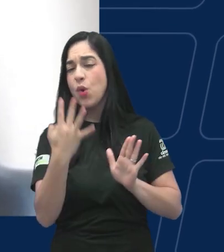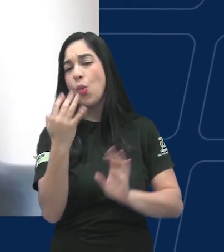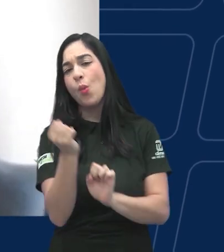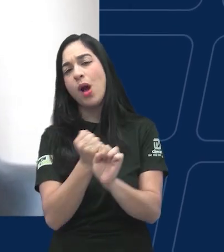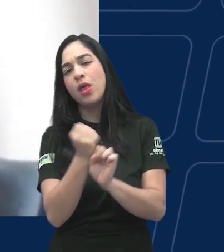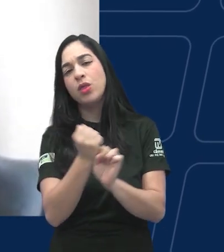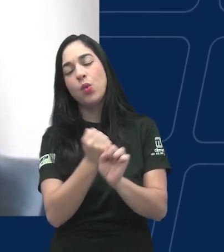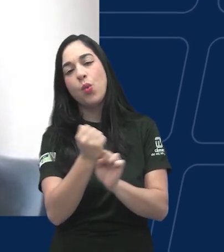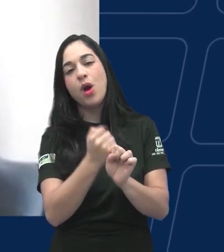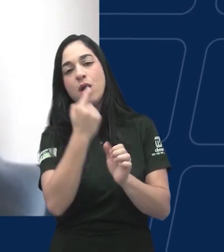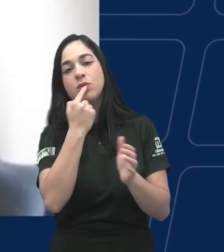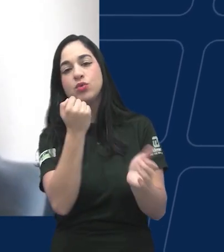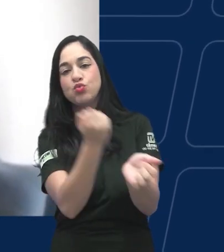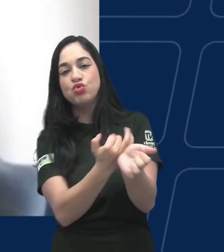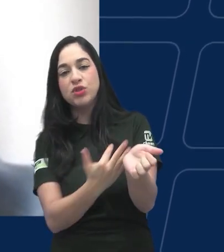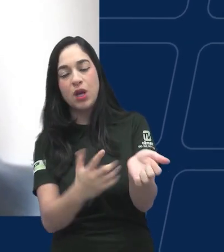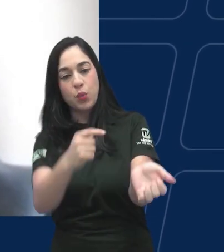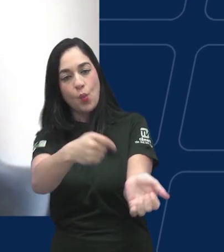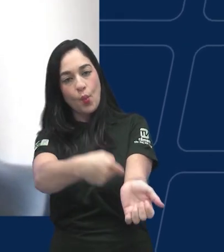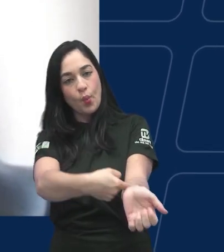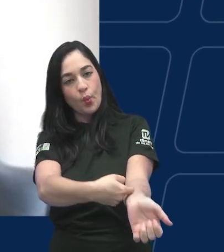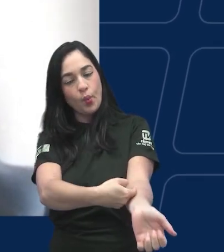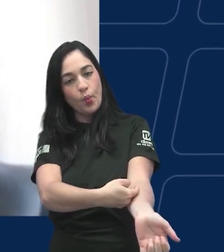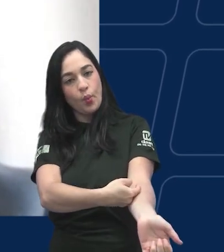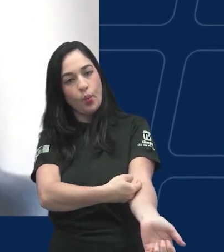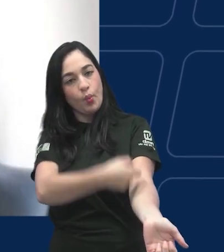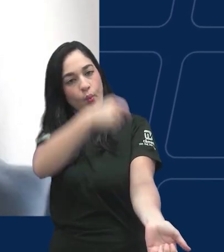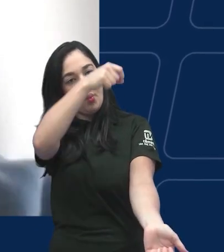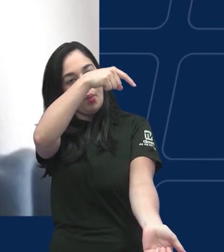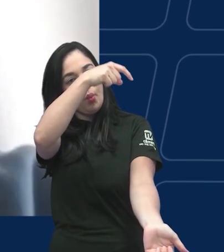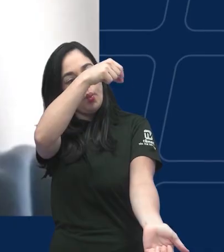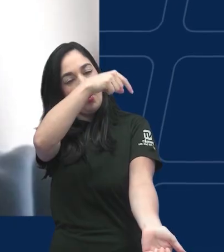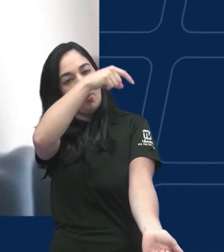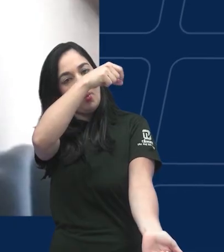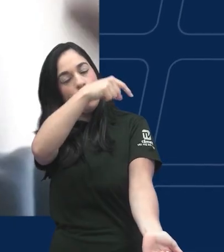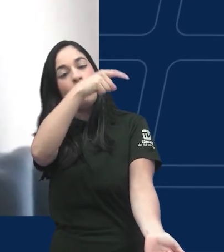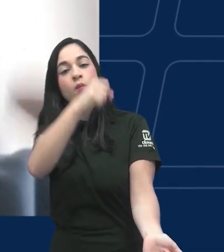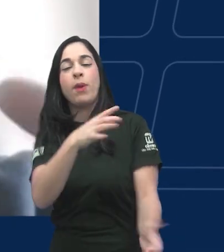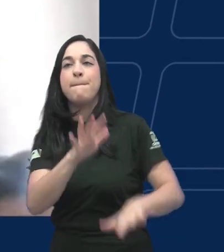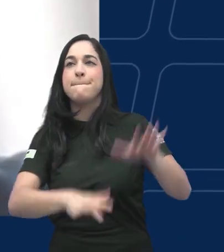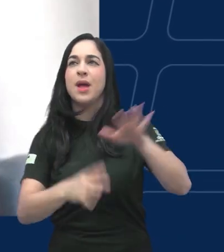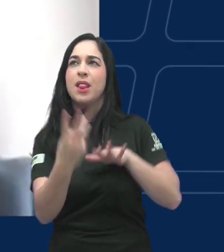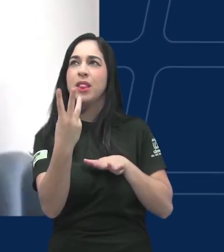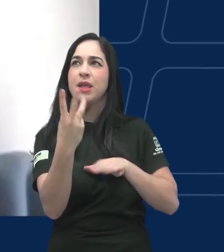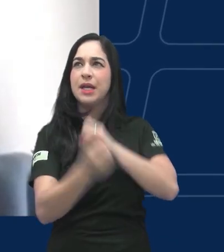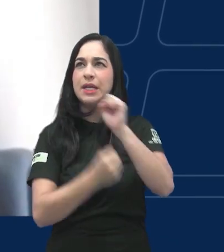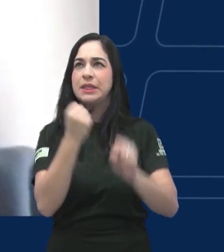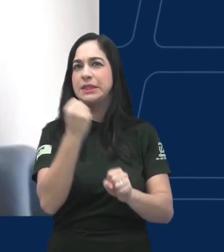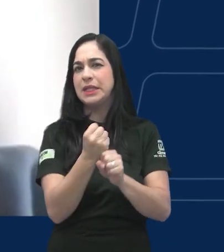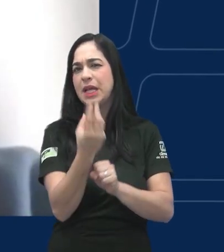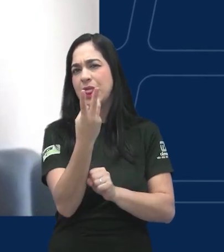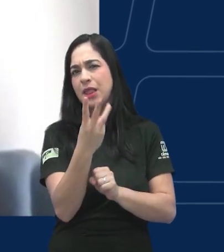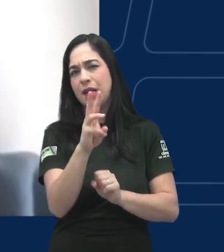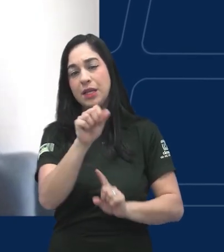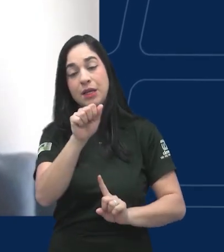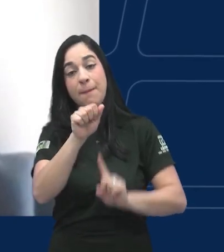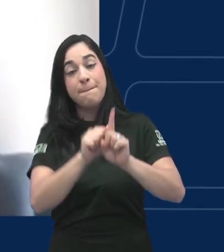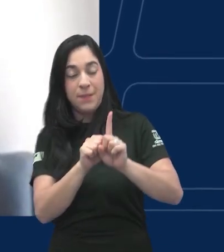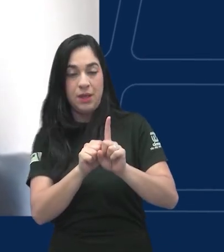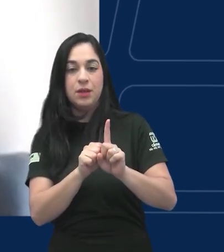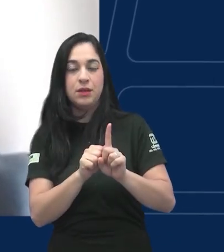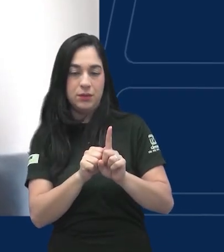anos. Então, 3 anos e 3 meses mais ou menos, eu